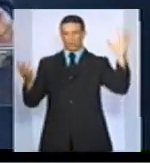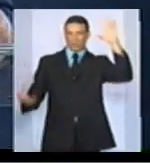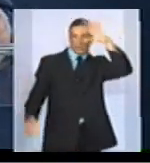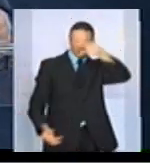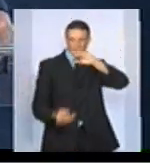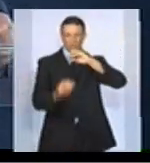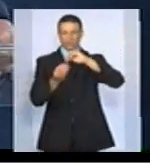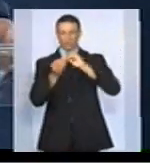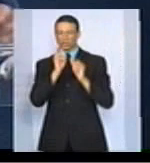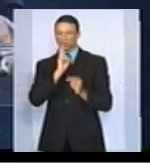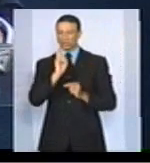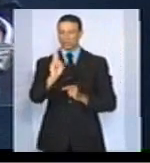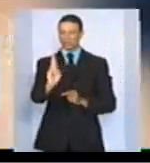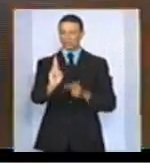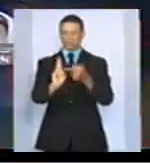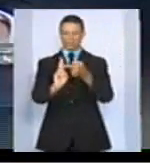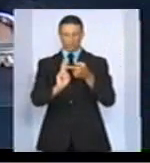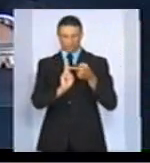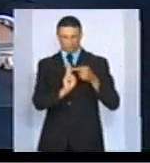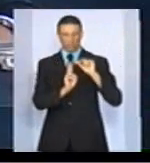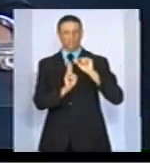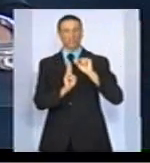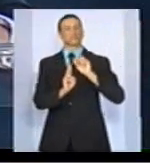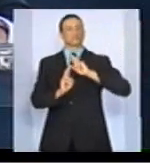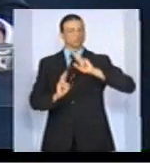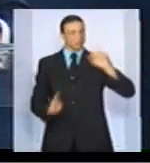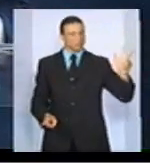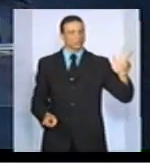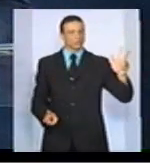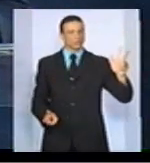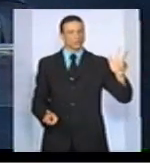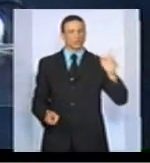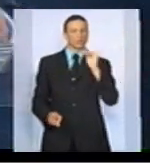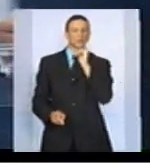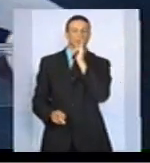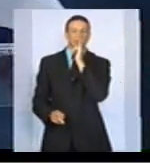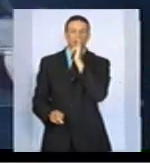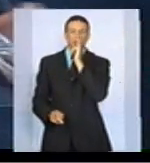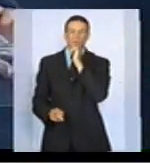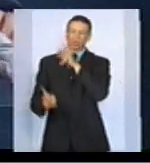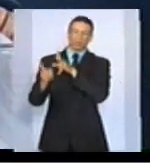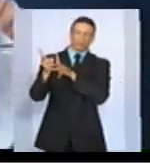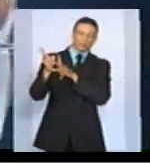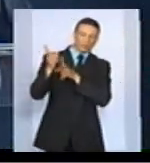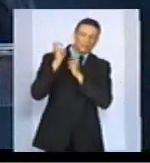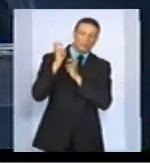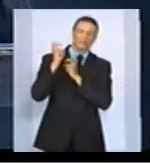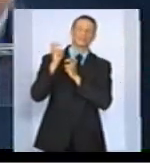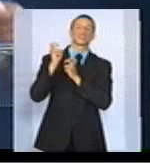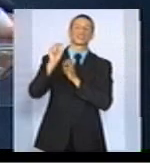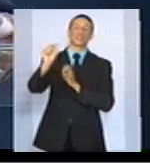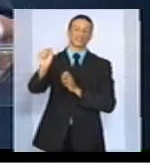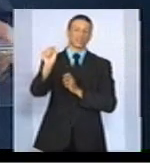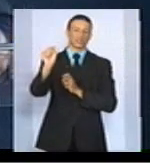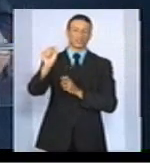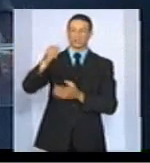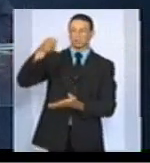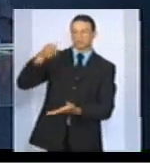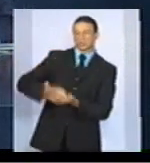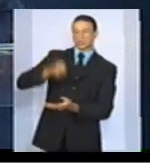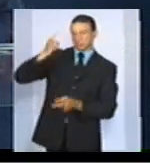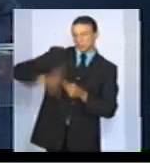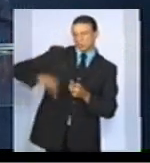será adverso e ao mesmo tempo o que a gente percebe é umas restrições